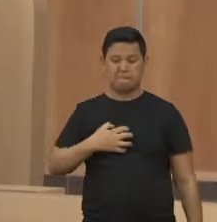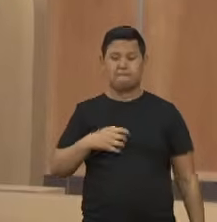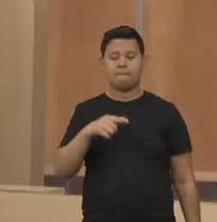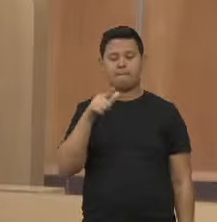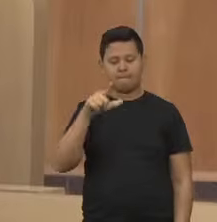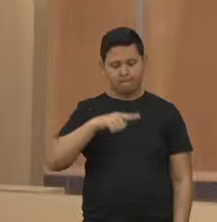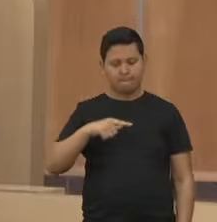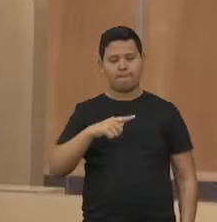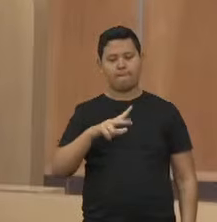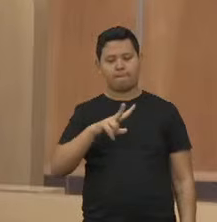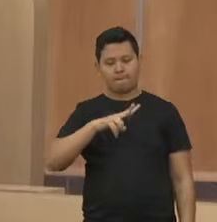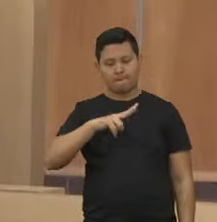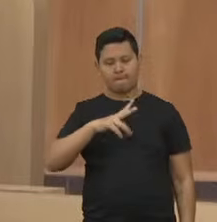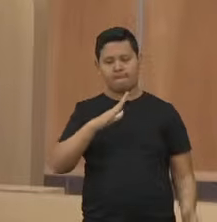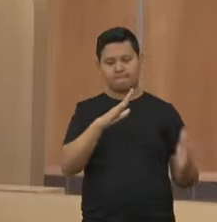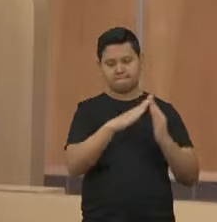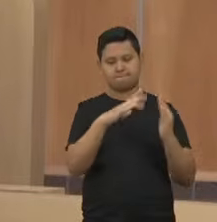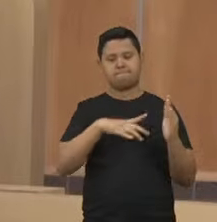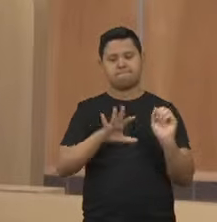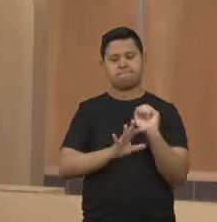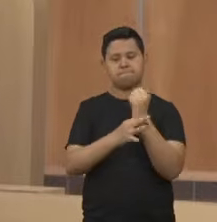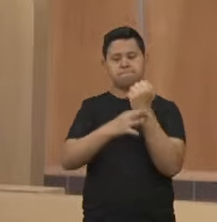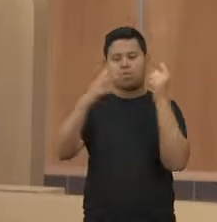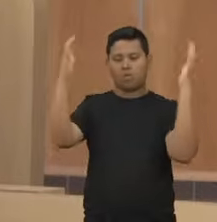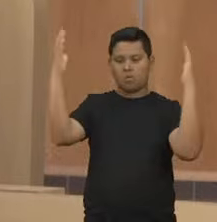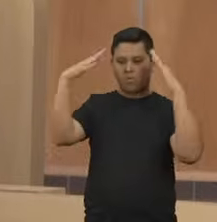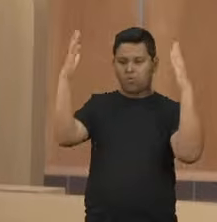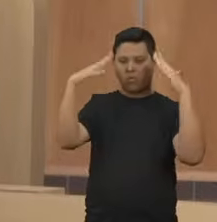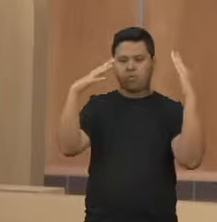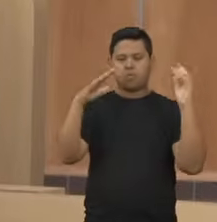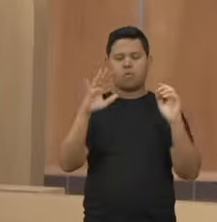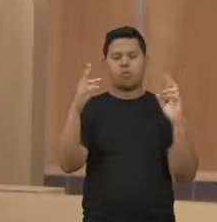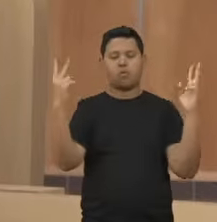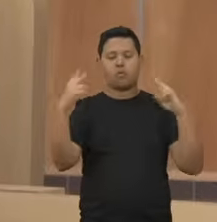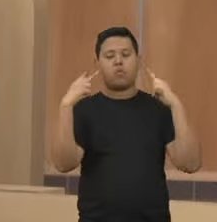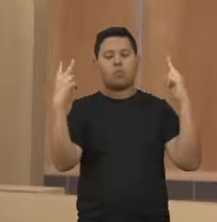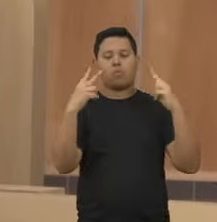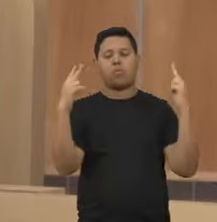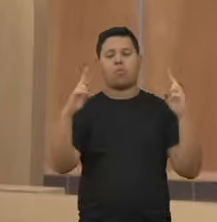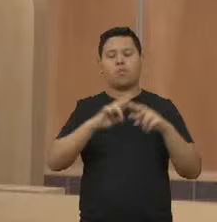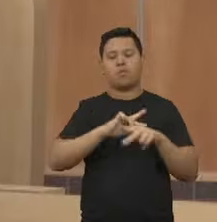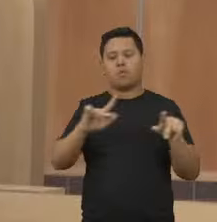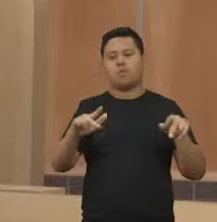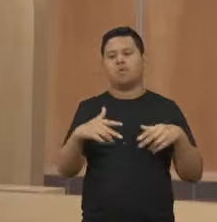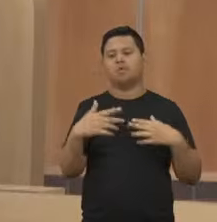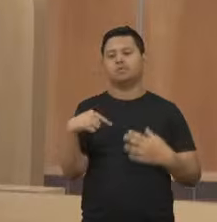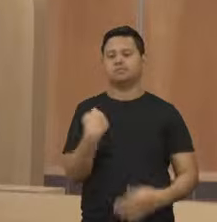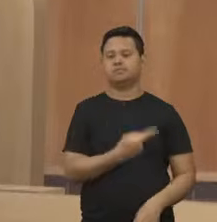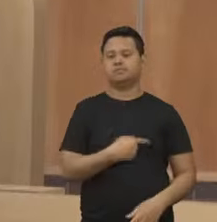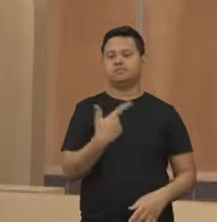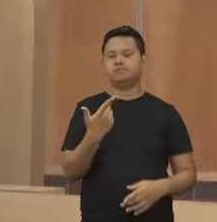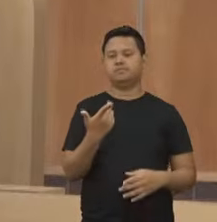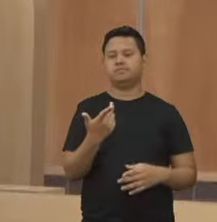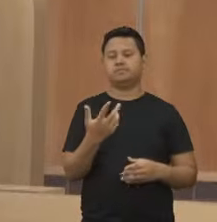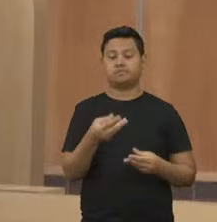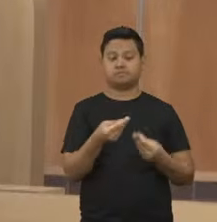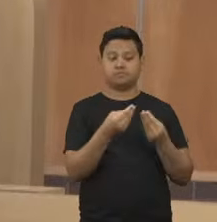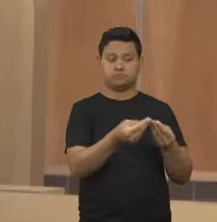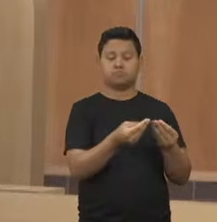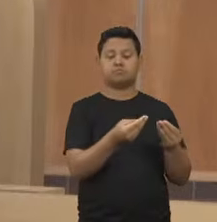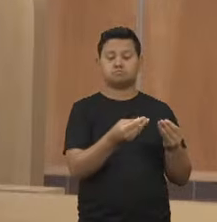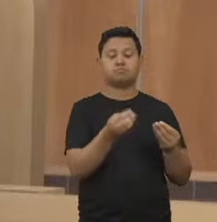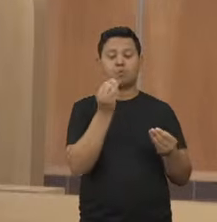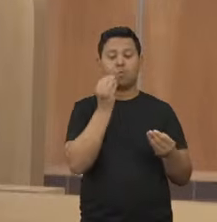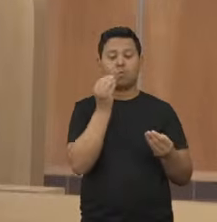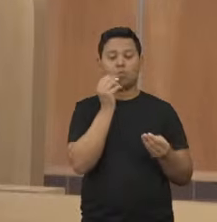um lar para proteger do sol, do frio, da chuva, do vento, do tempo. E nós estamos dando esse sonho para